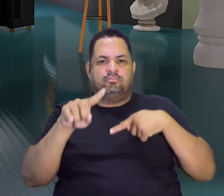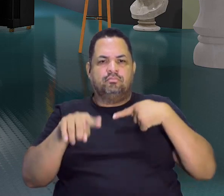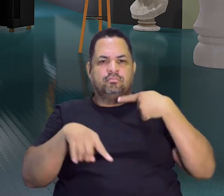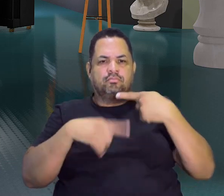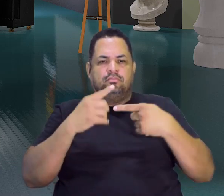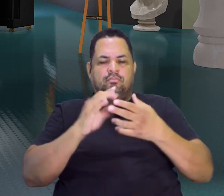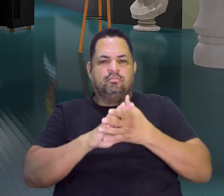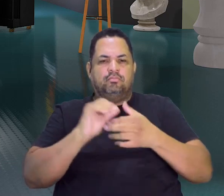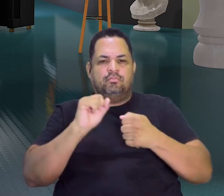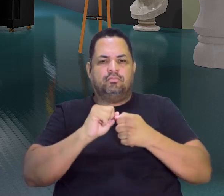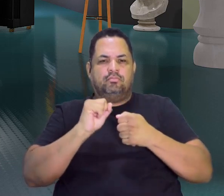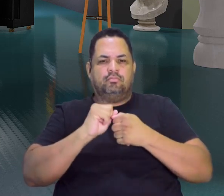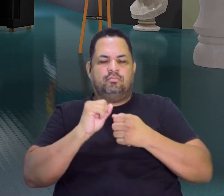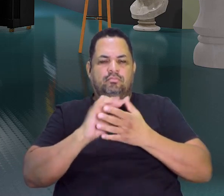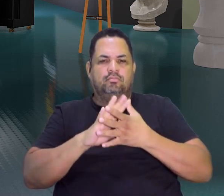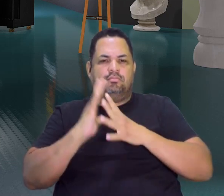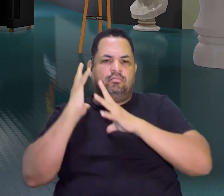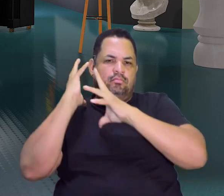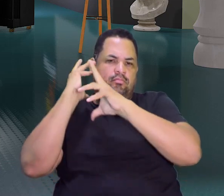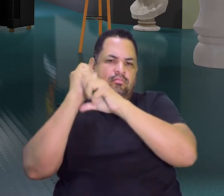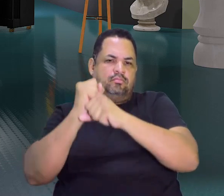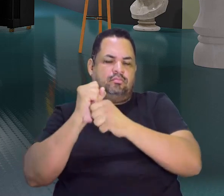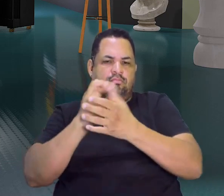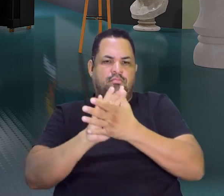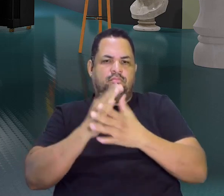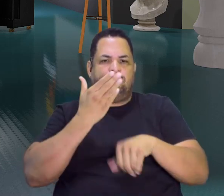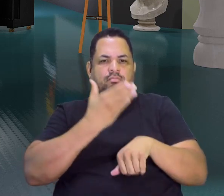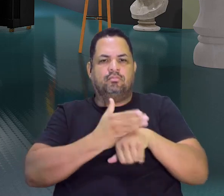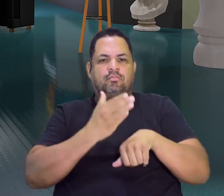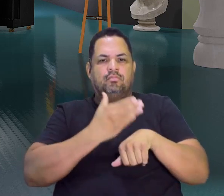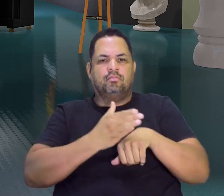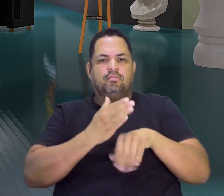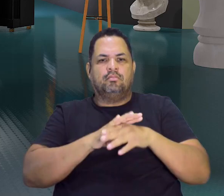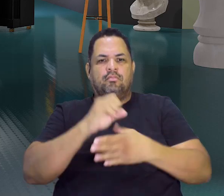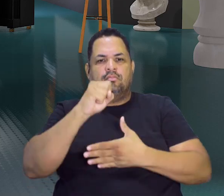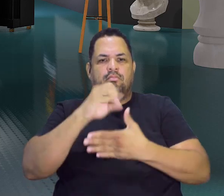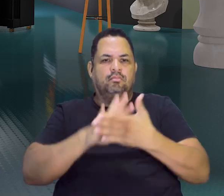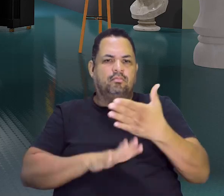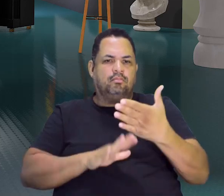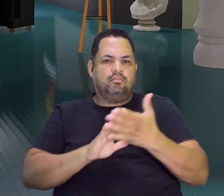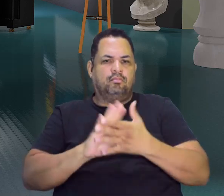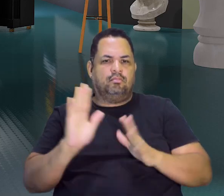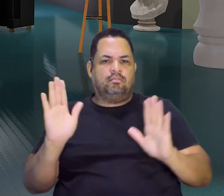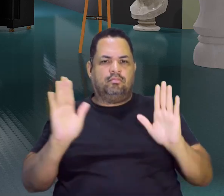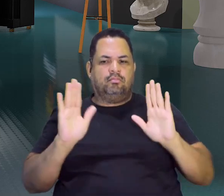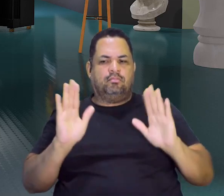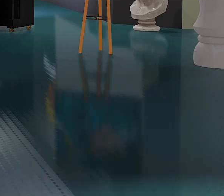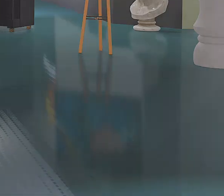nossa revisão para a a os nossos exercícios né nossas atividades